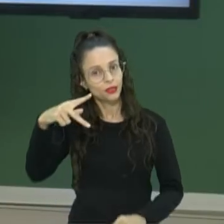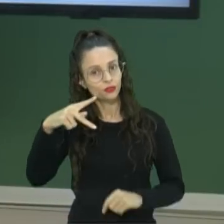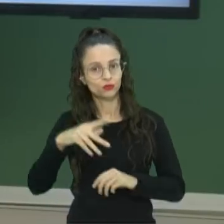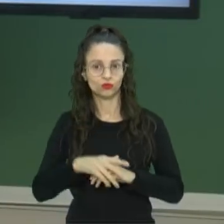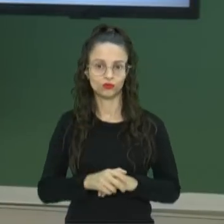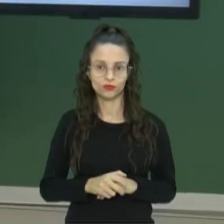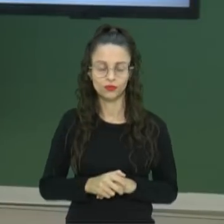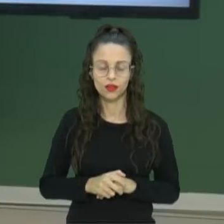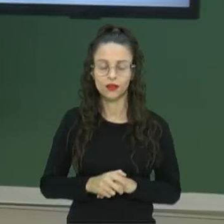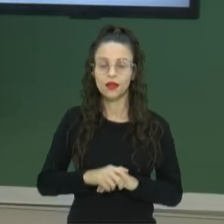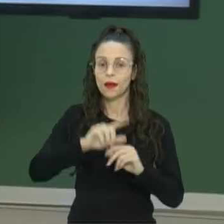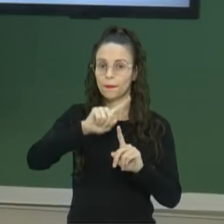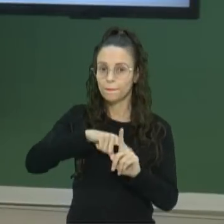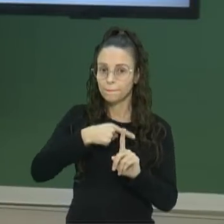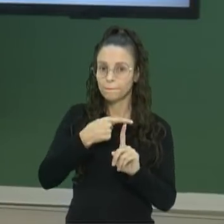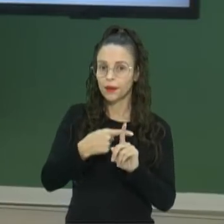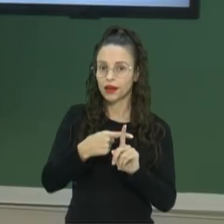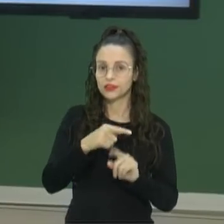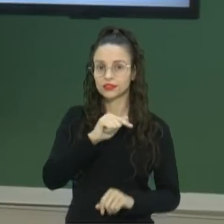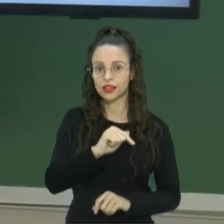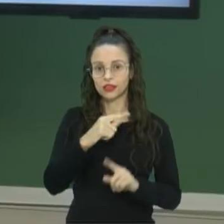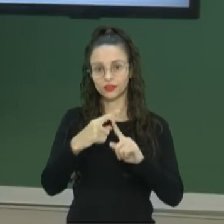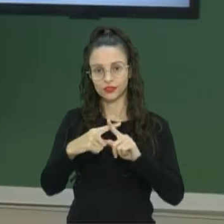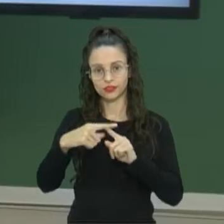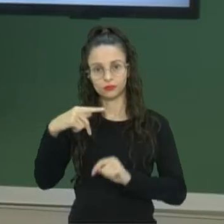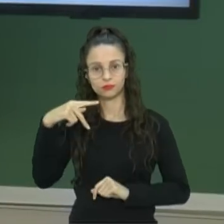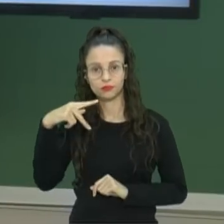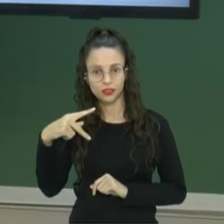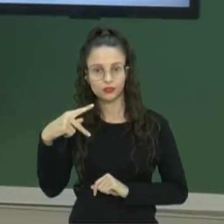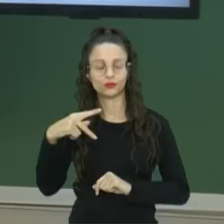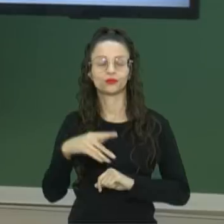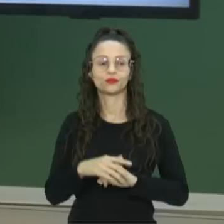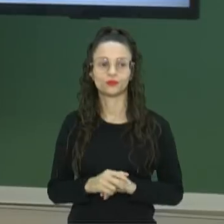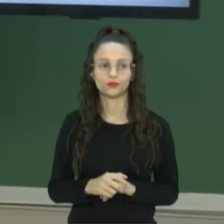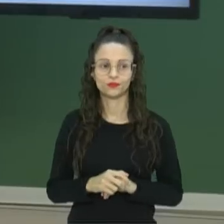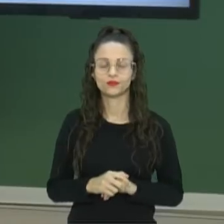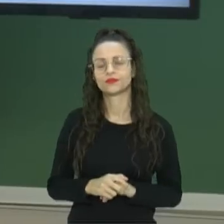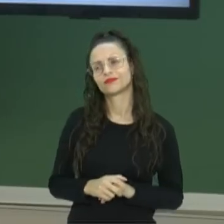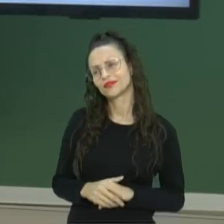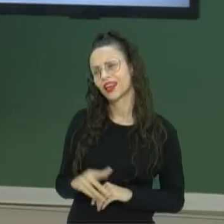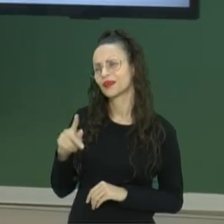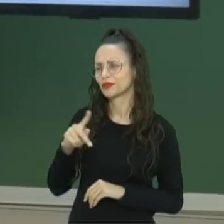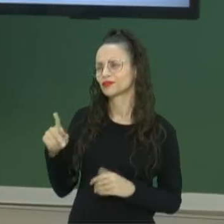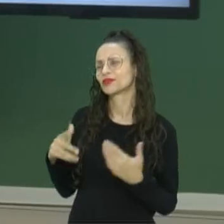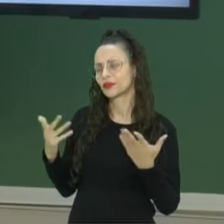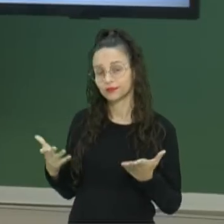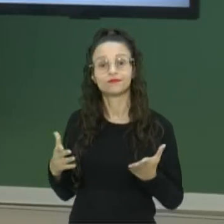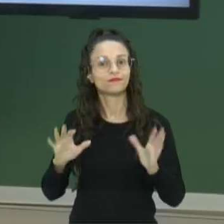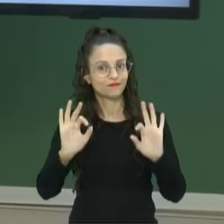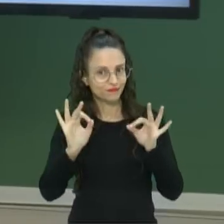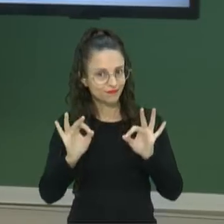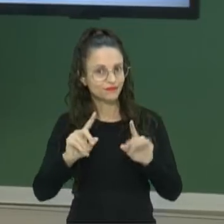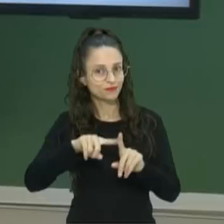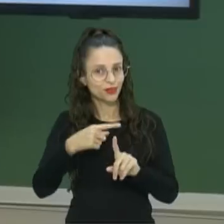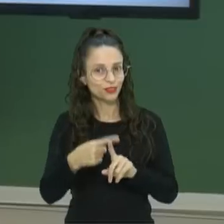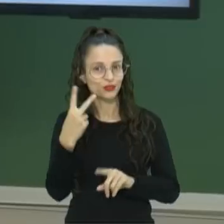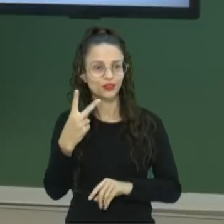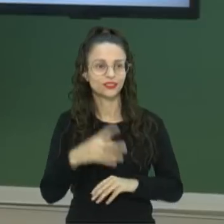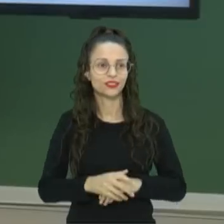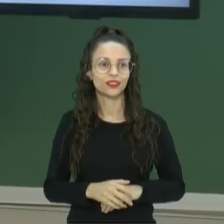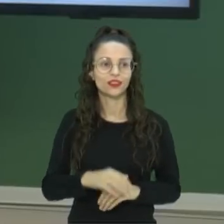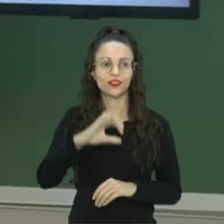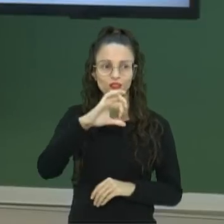peso, mais 7 vezes o seu peso. Ah, professora, pois é, tem mais 2 valores ainda.